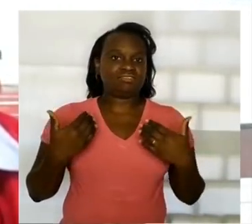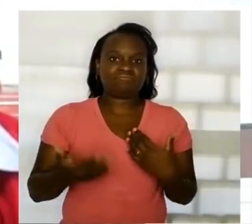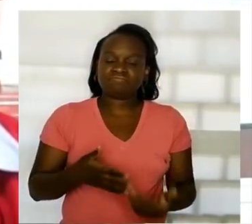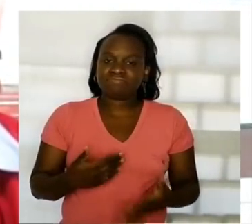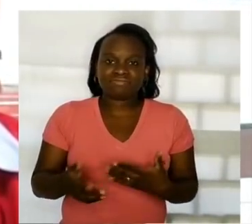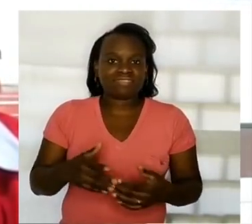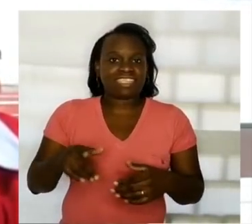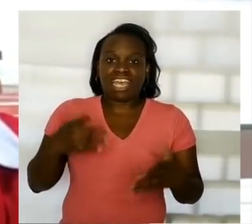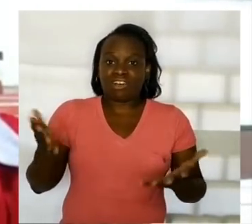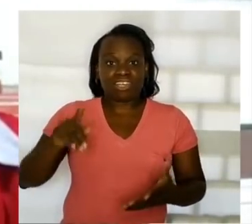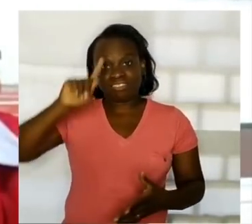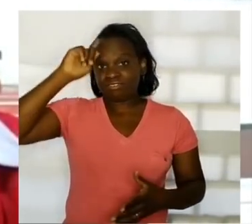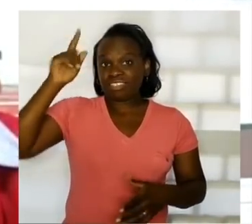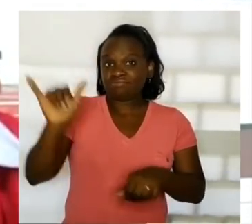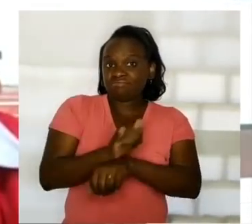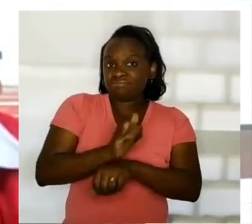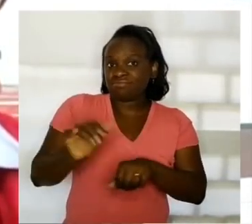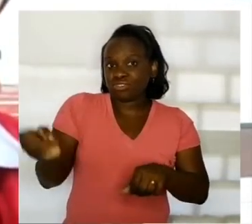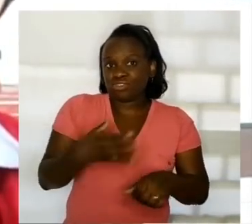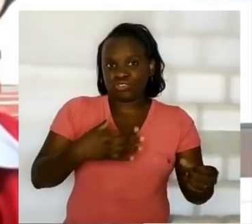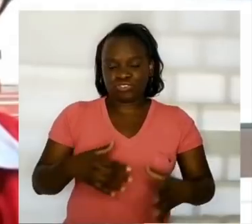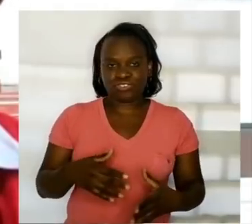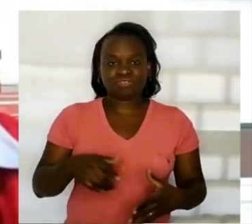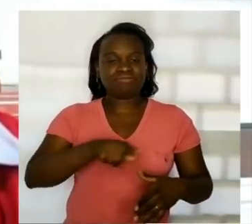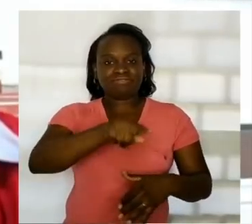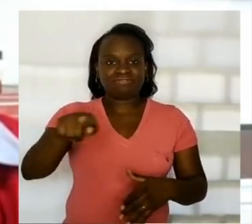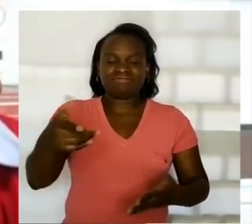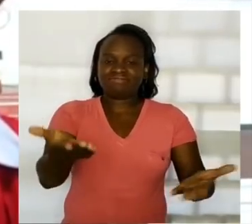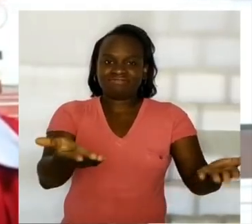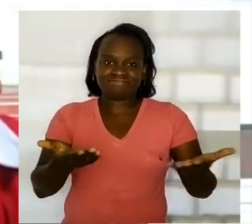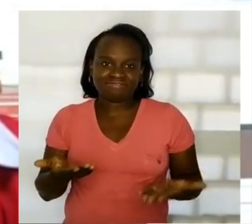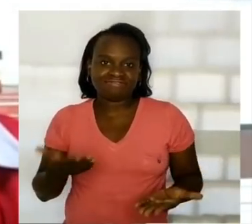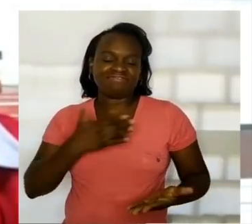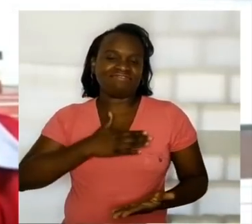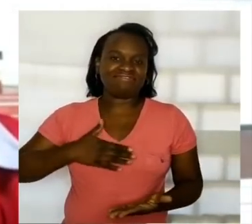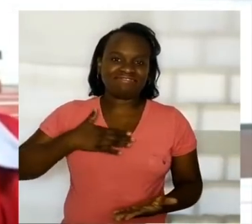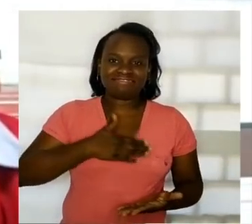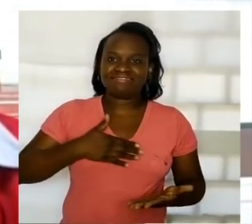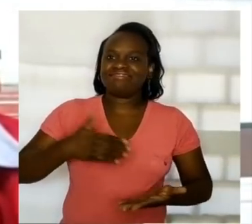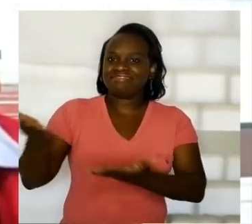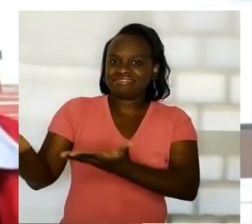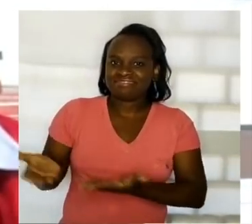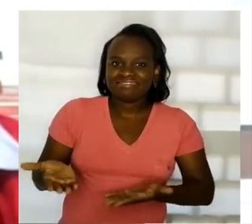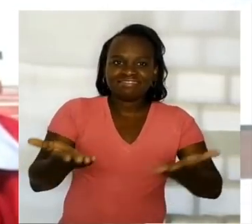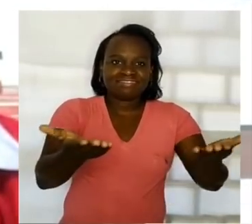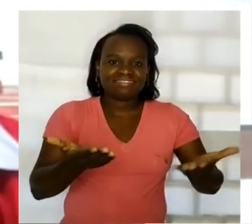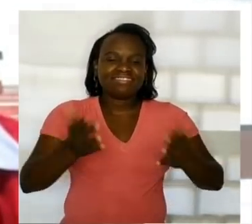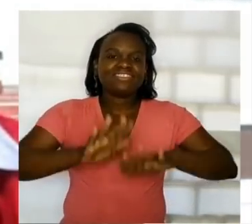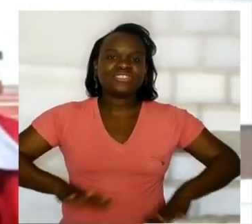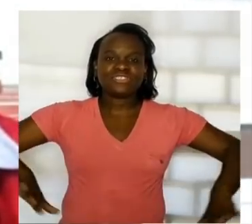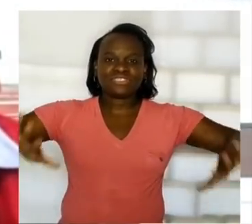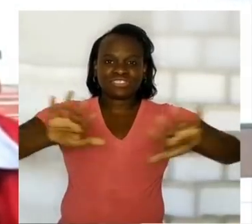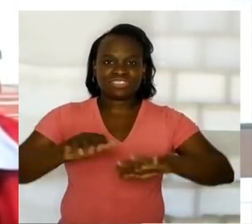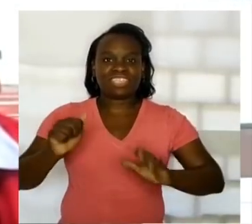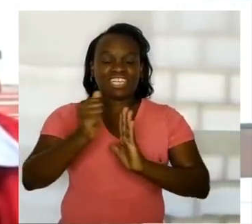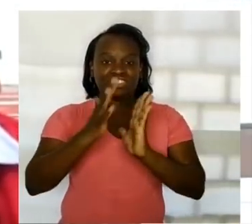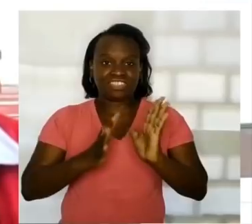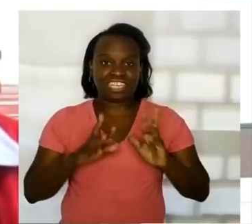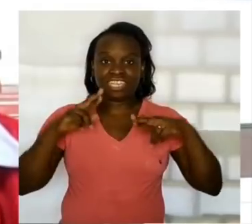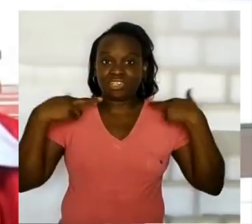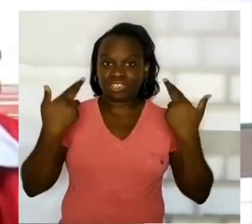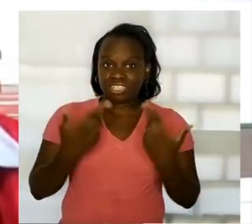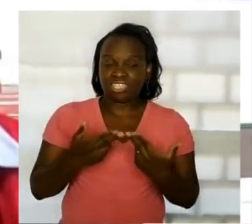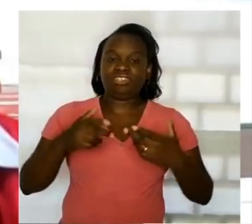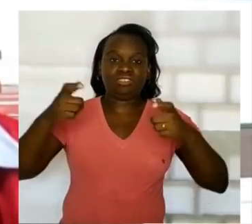remoto, online, nessas novas interlocuções. Sejam bem-vindos, sejam bem-vindas, sejam bem-vindes